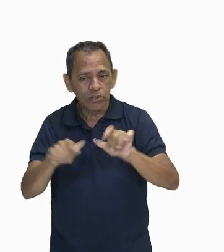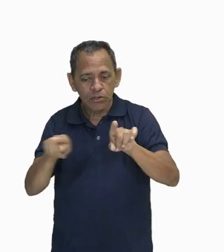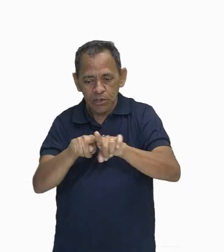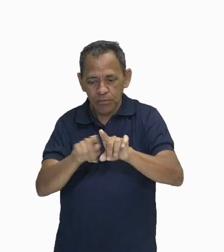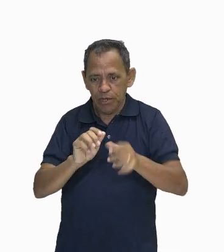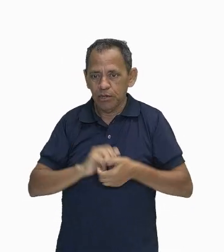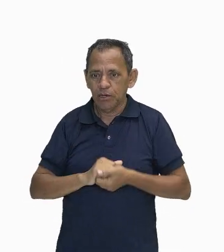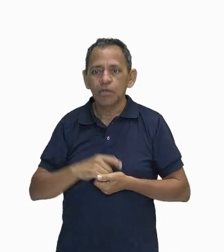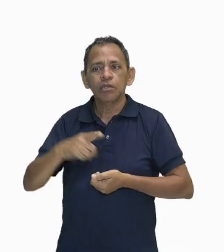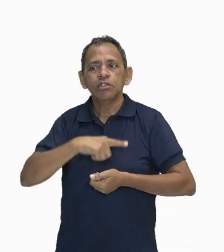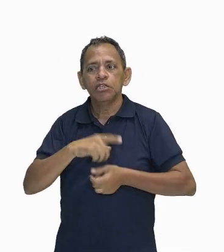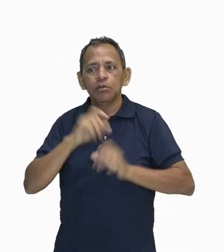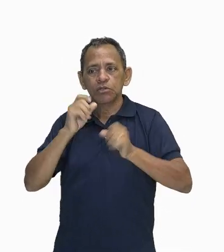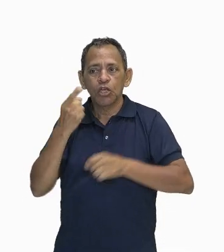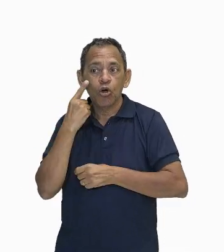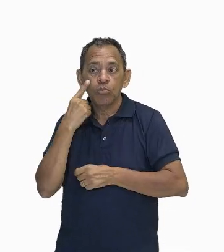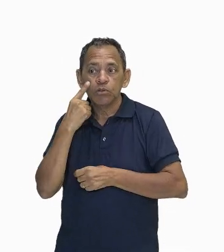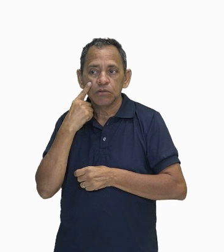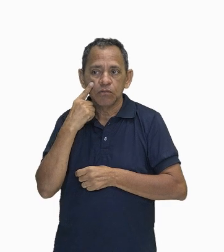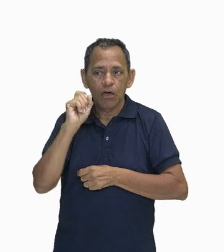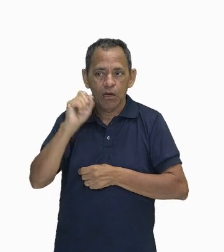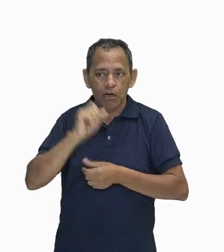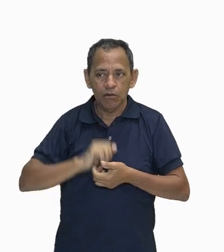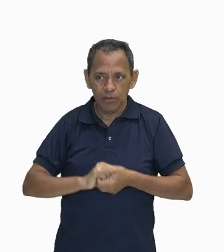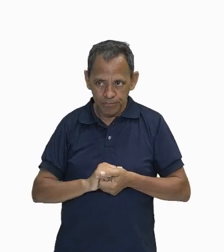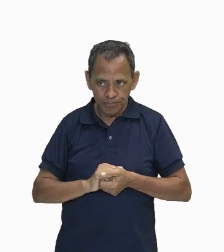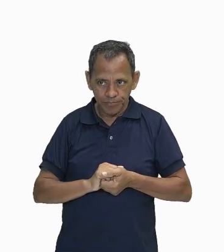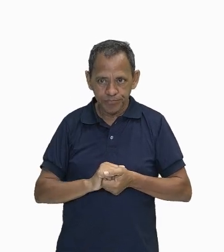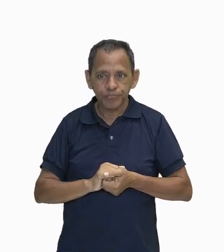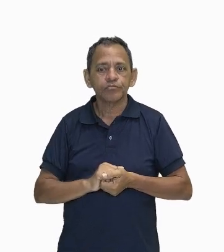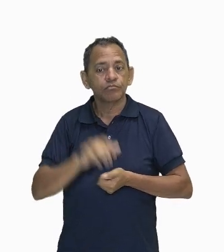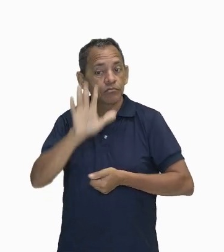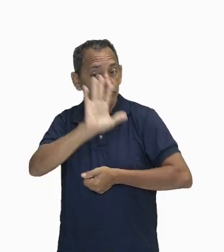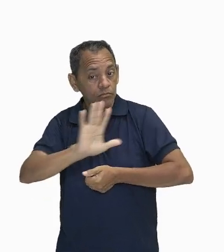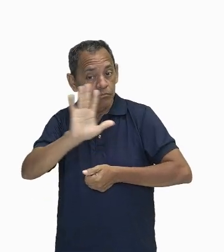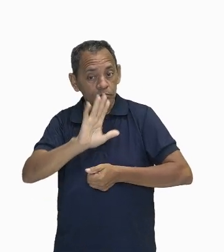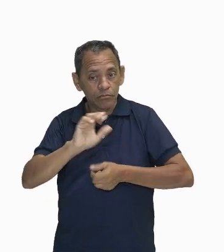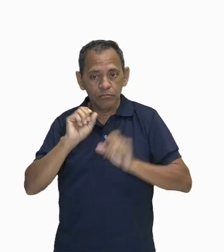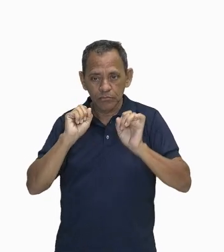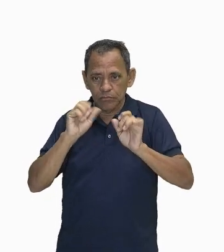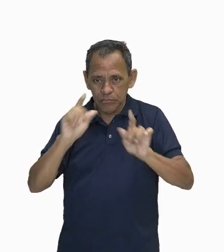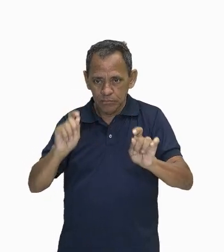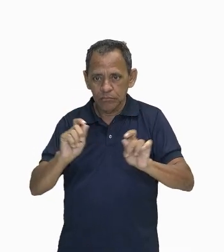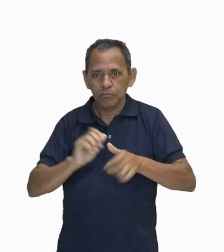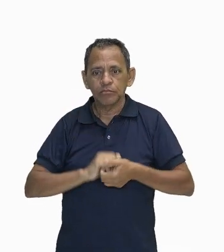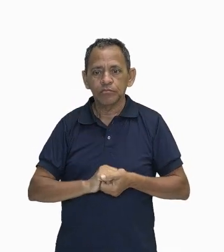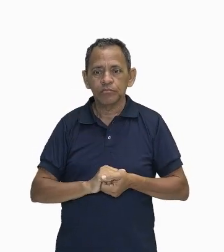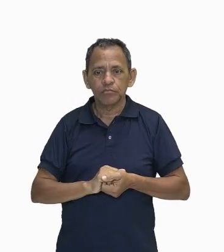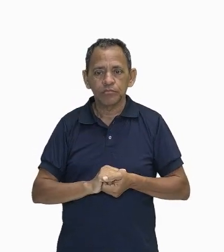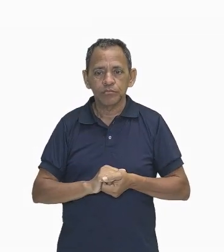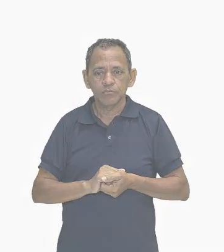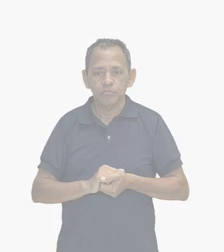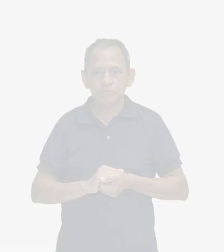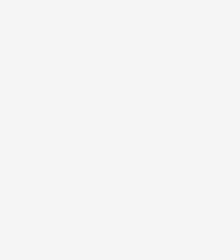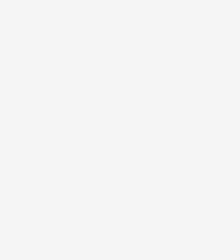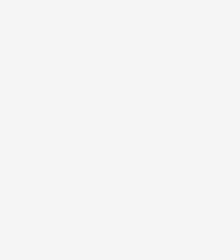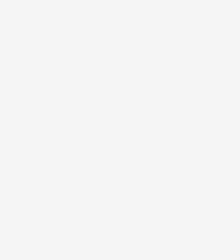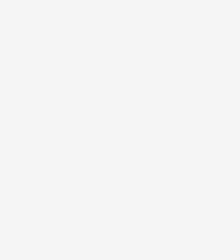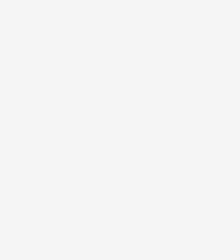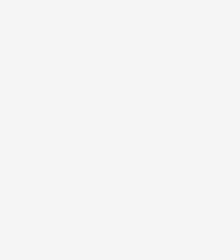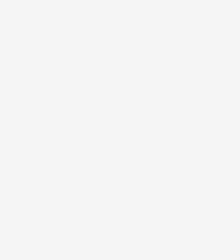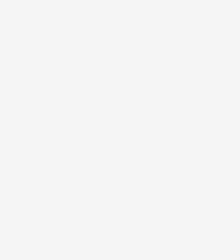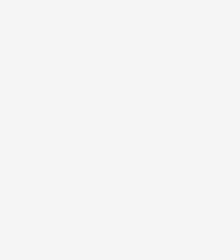transformações que nós vamos observar aí na paisagem. Vamos agora entender o conceito de agronegócio.